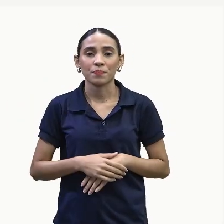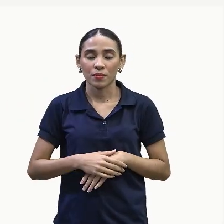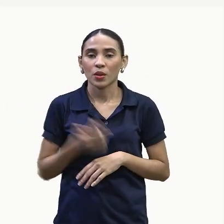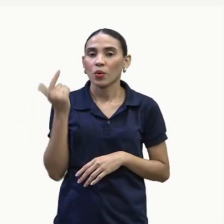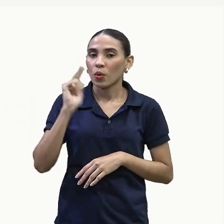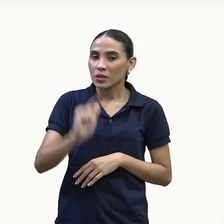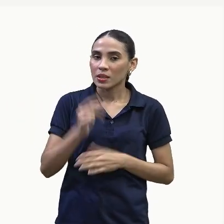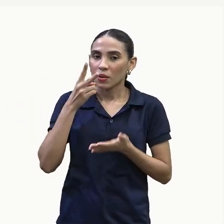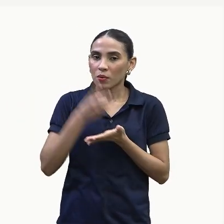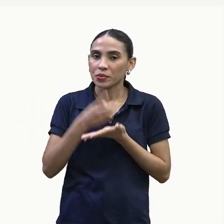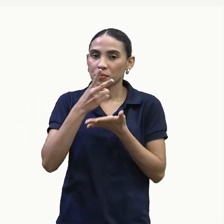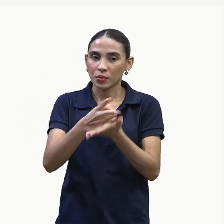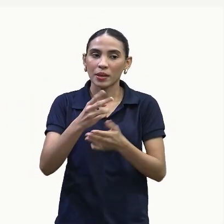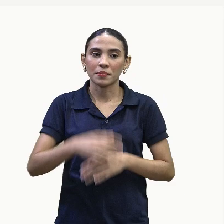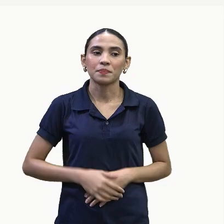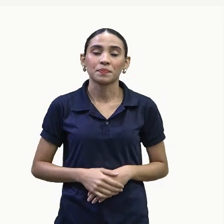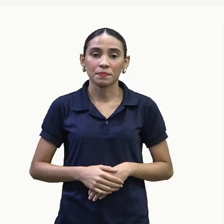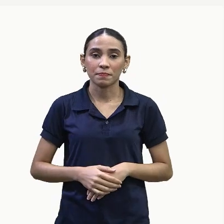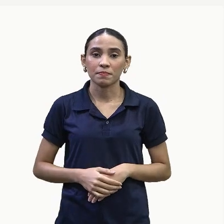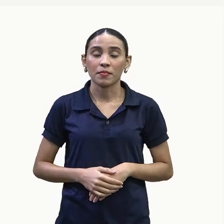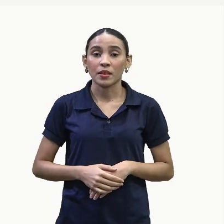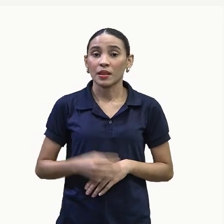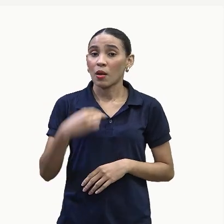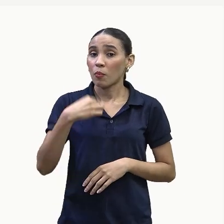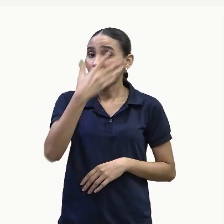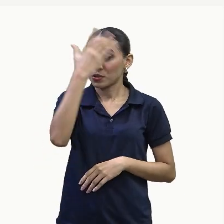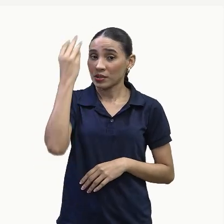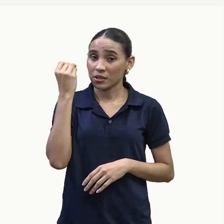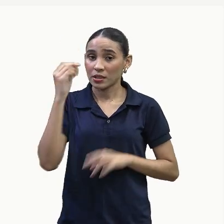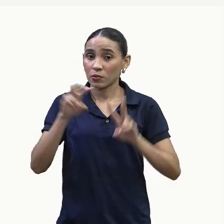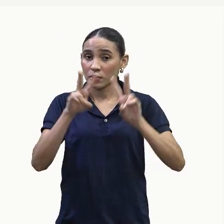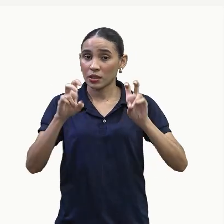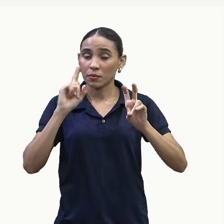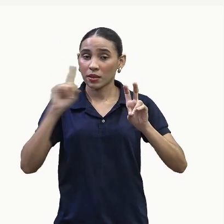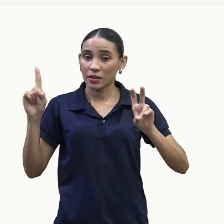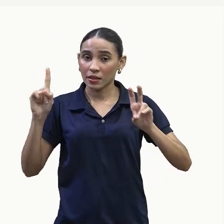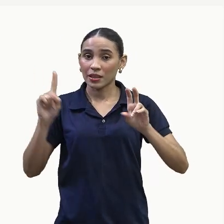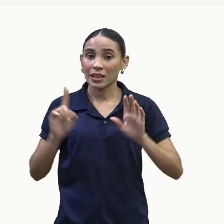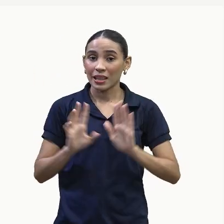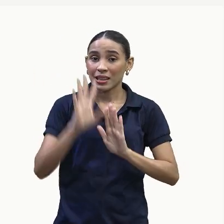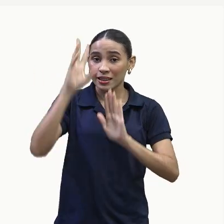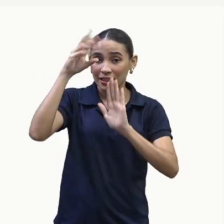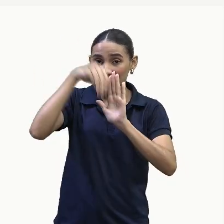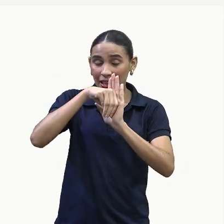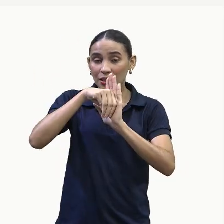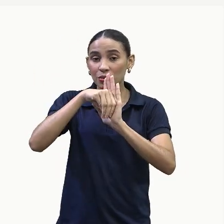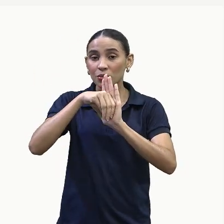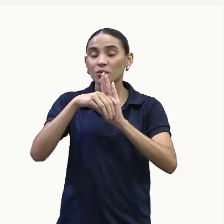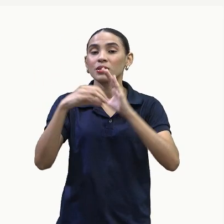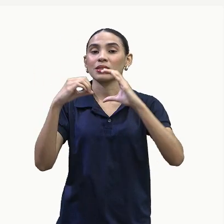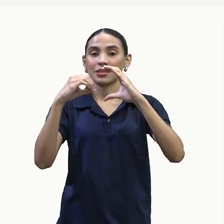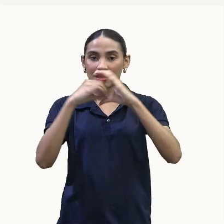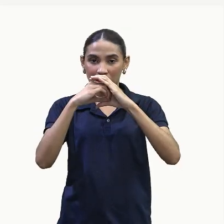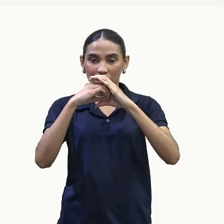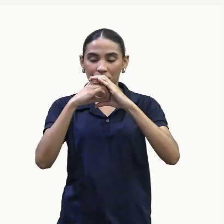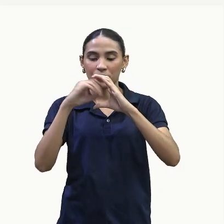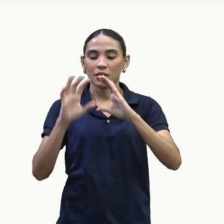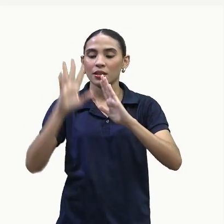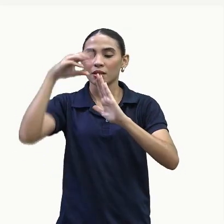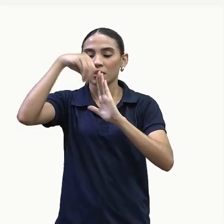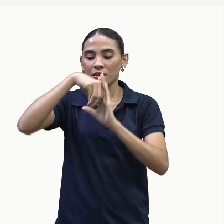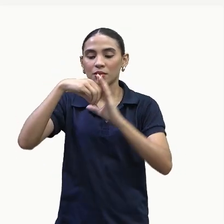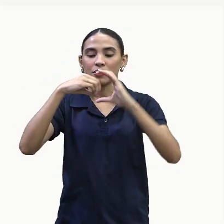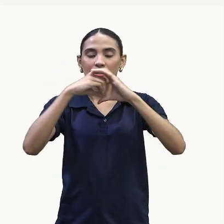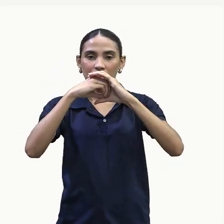poder continuar não esquecendo sobre esse assunto, que é lá na célula, né? E lá dentro da célula